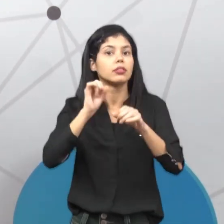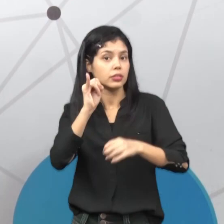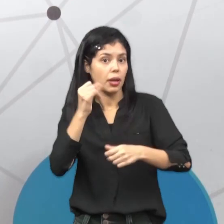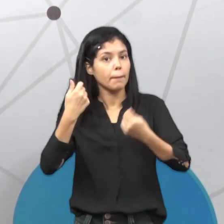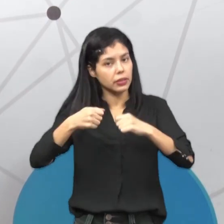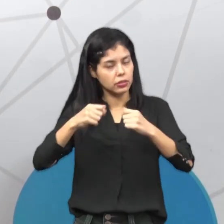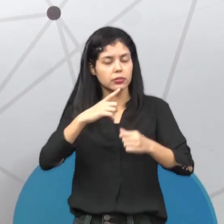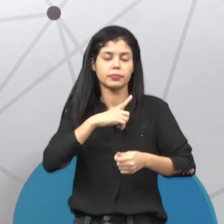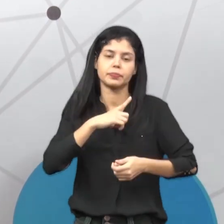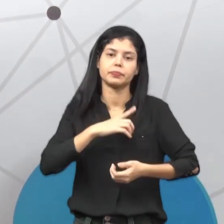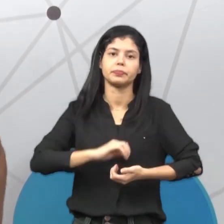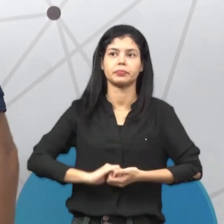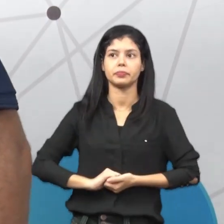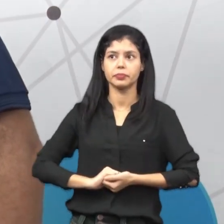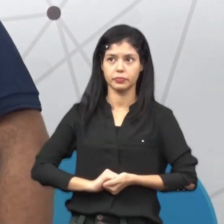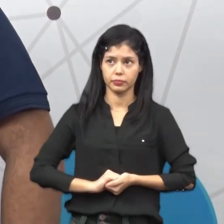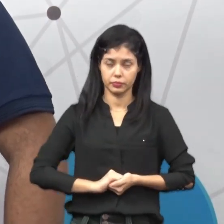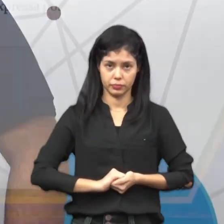faça necessário.